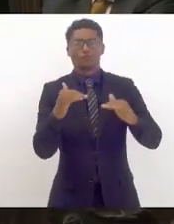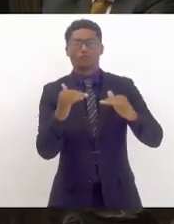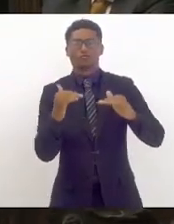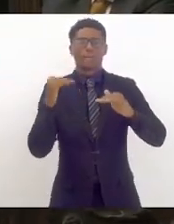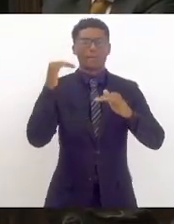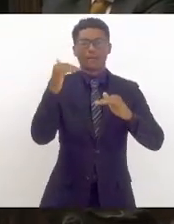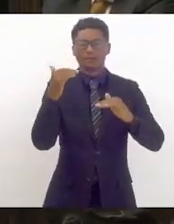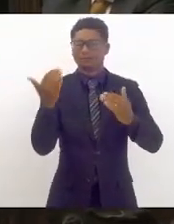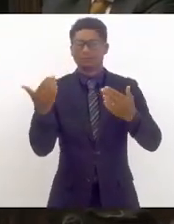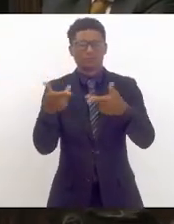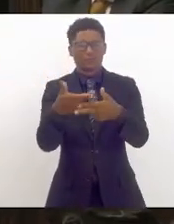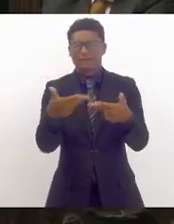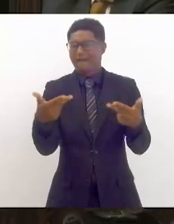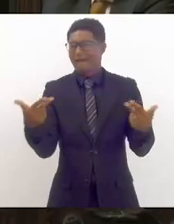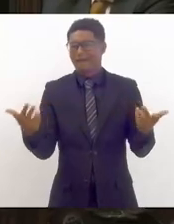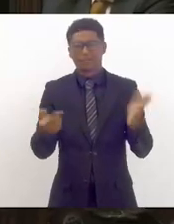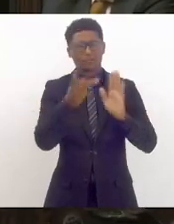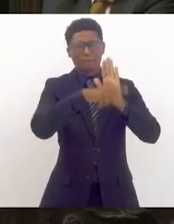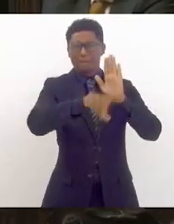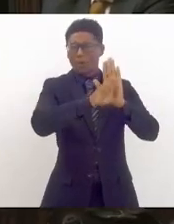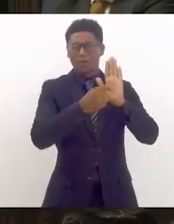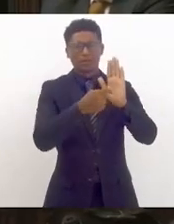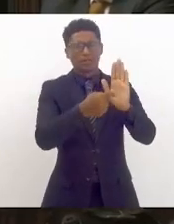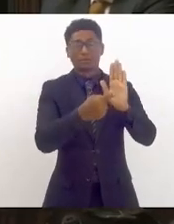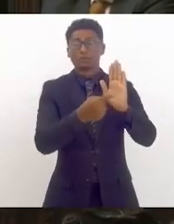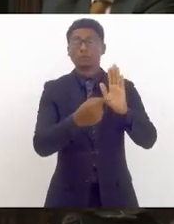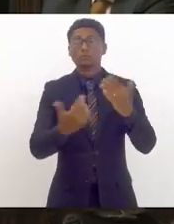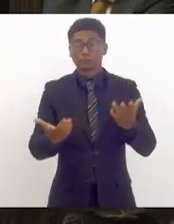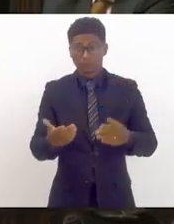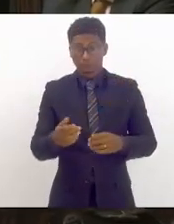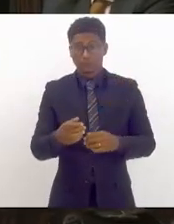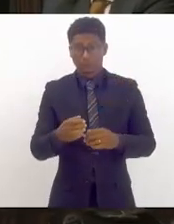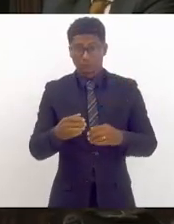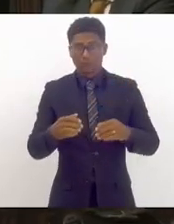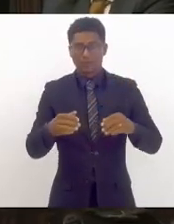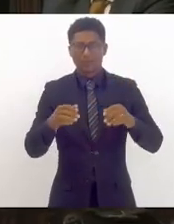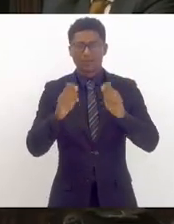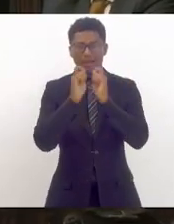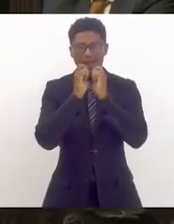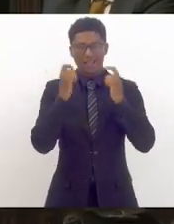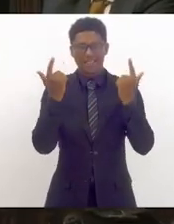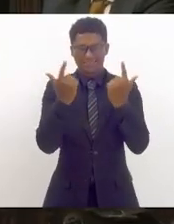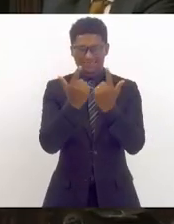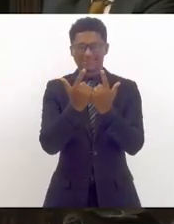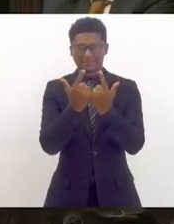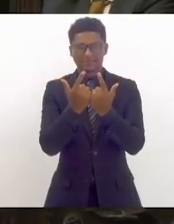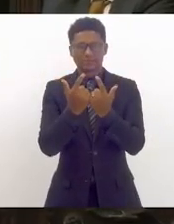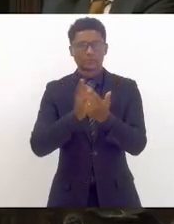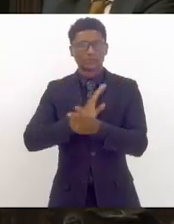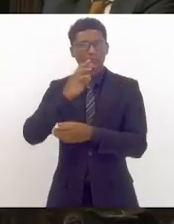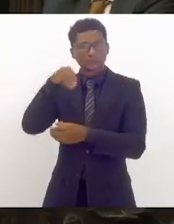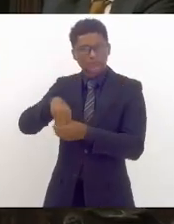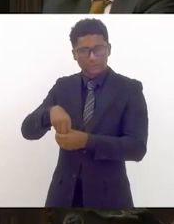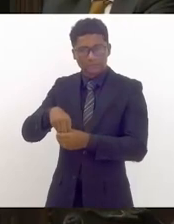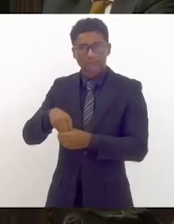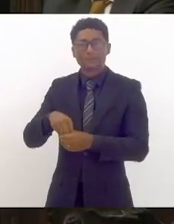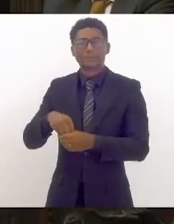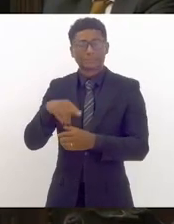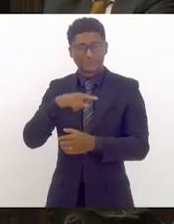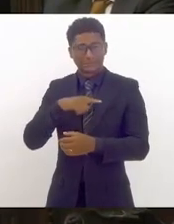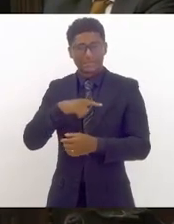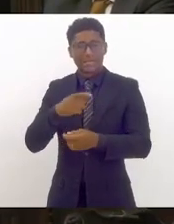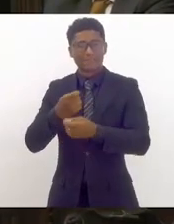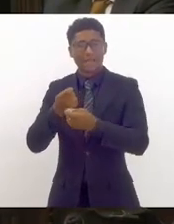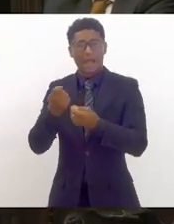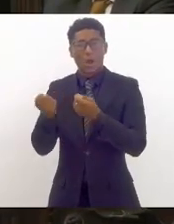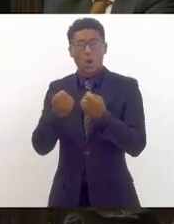nós enfrentamos nessa Assembleia, nessa gestão que termina hoje, uma crise econômica